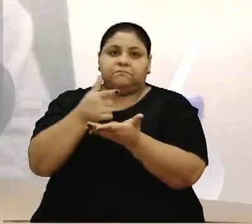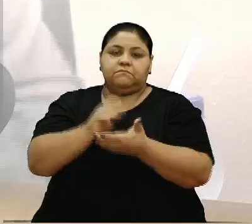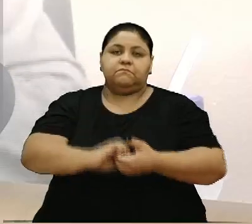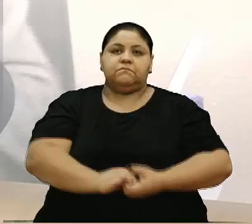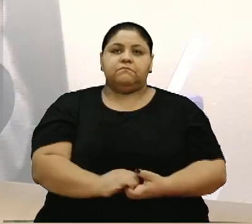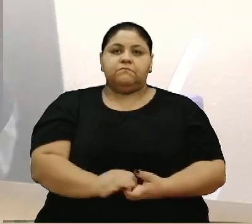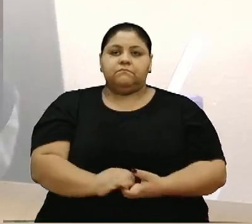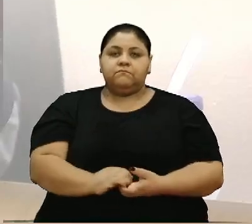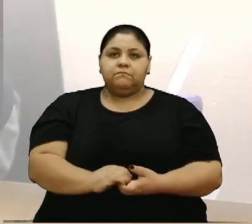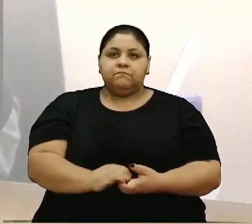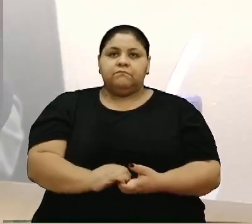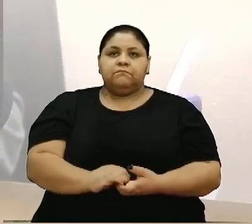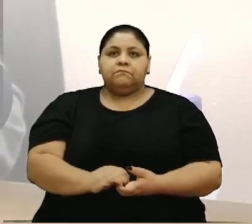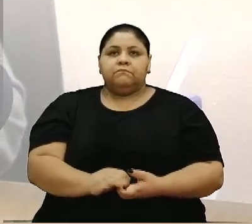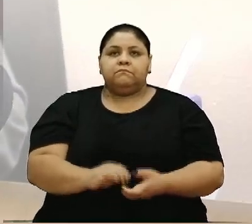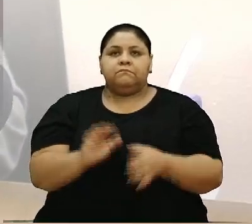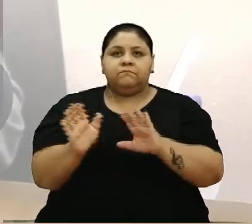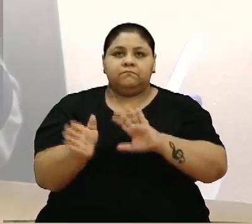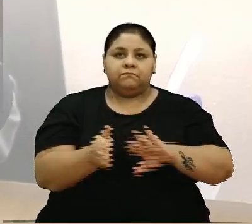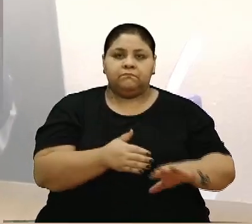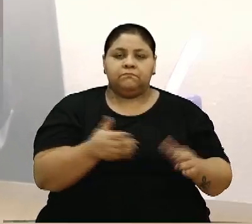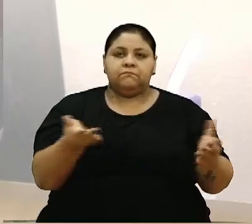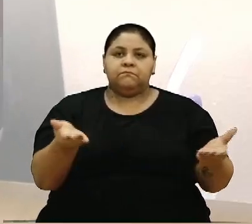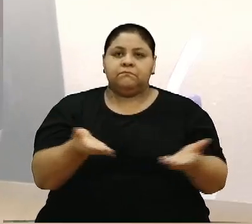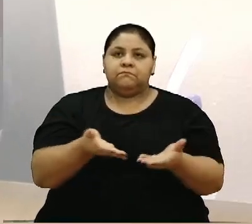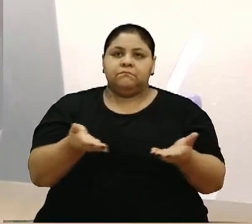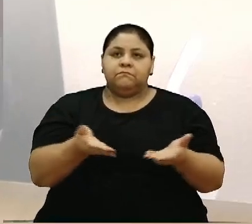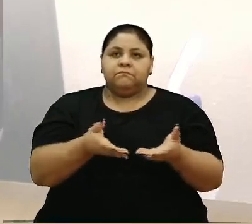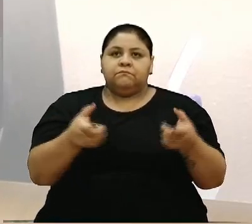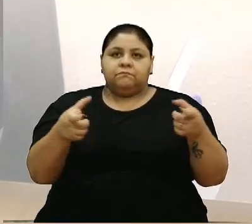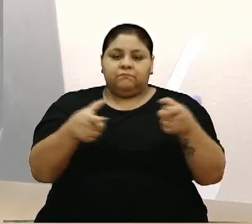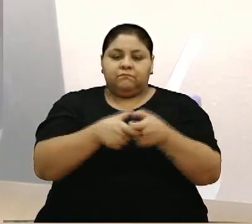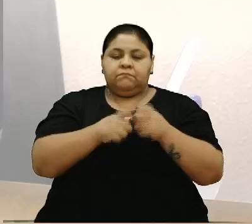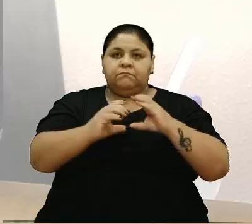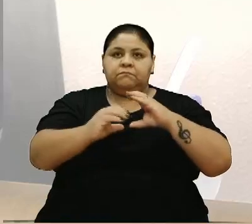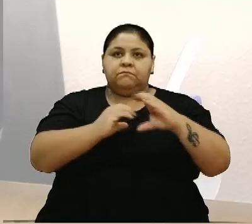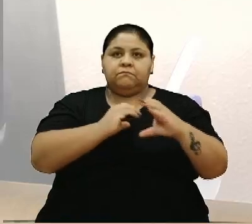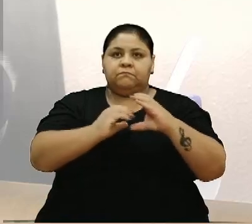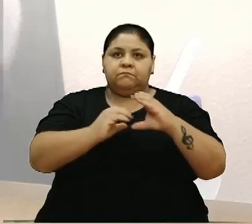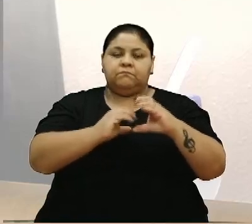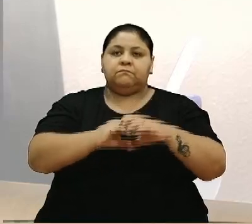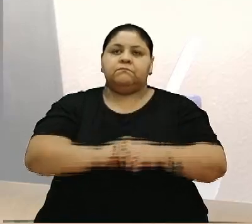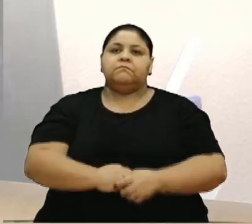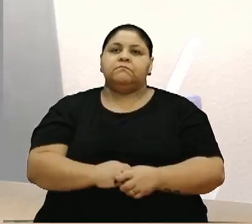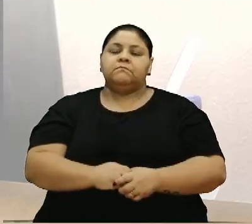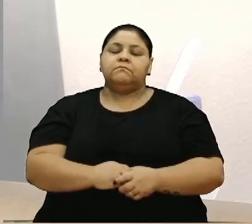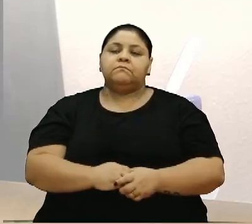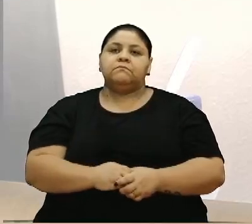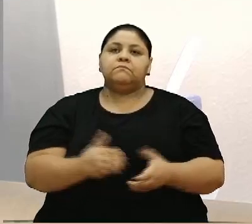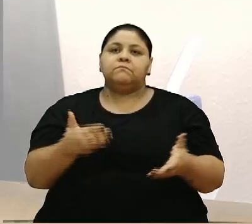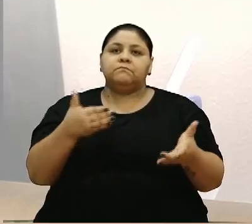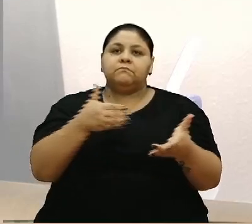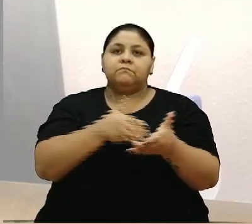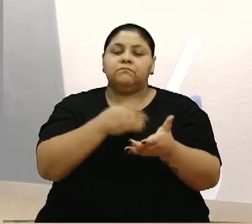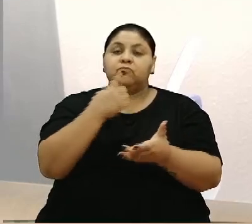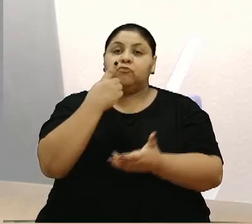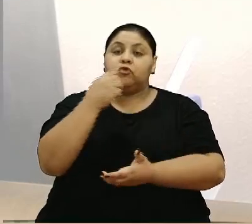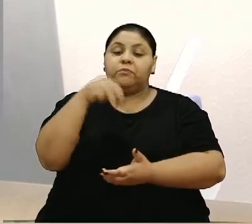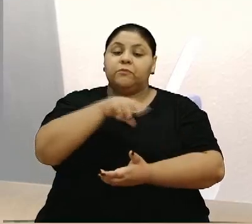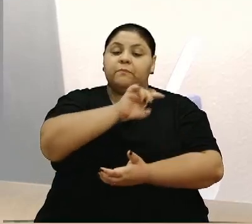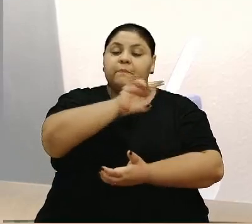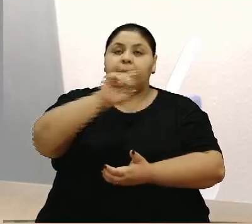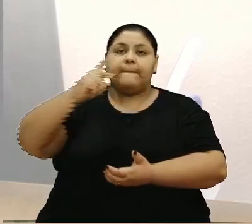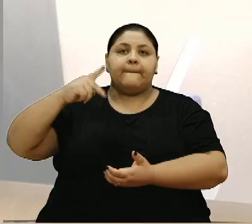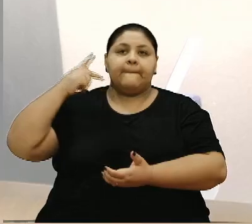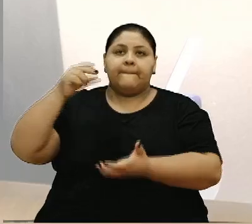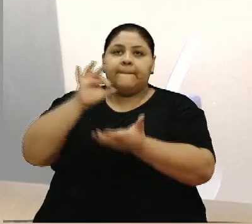de presenças. Passemos ao espaço das pequenas comunicações, pelo tempo de 1 minuto por vereador